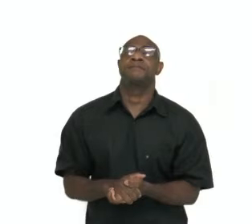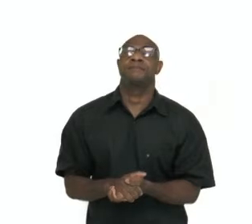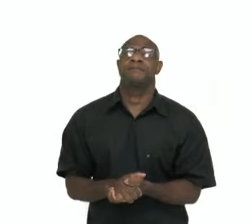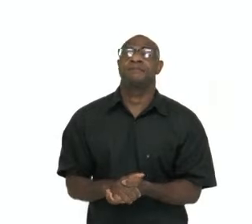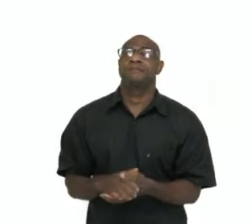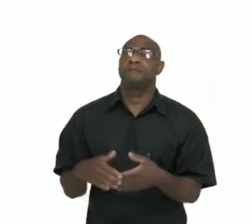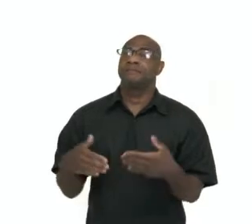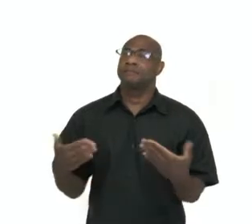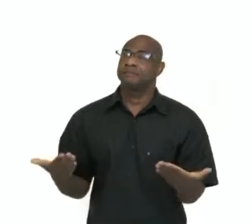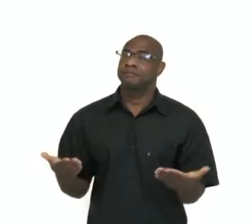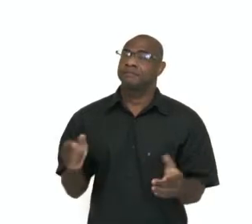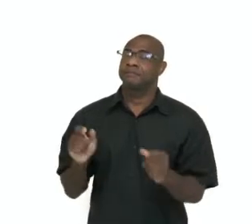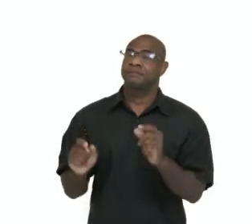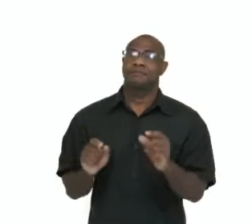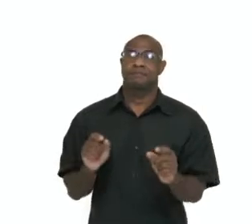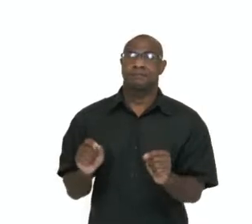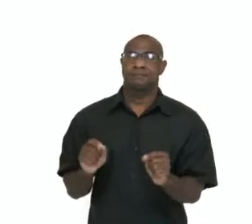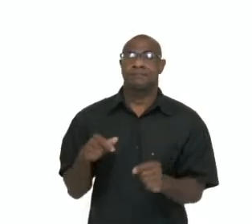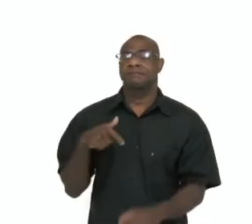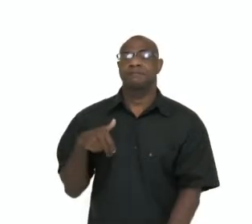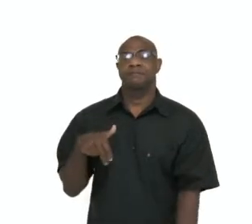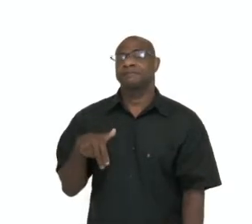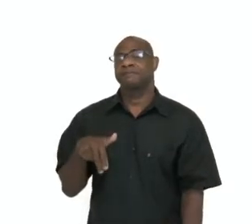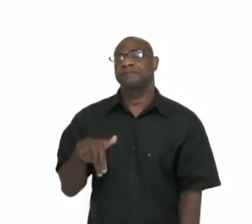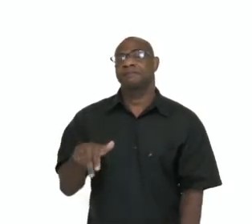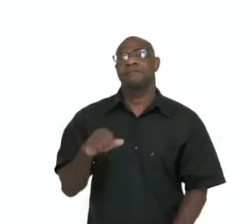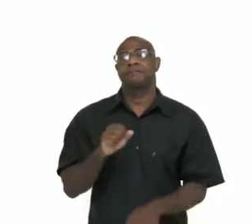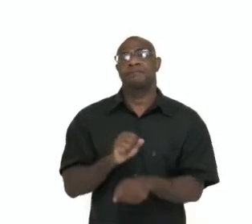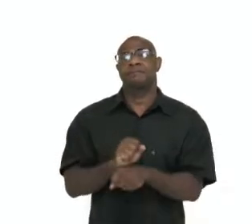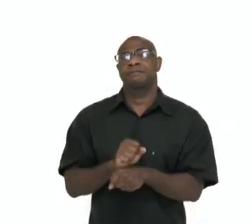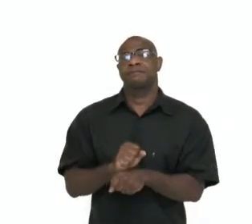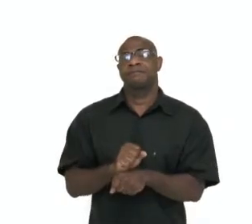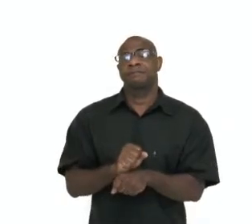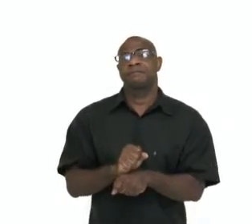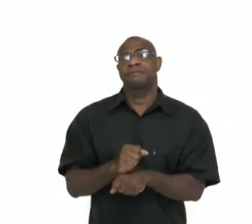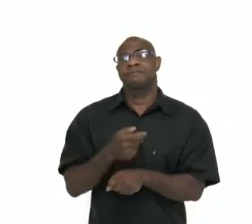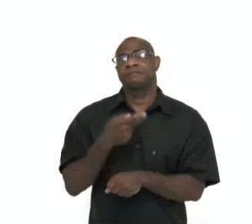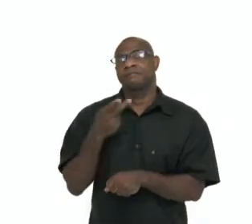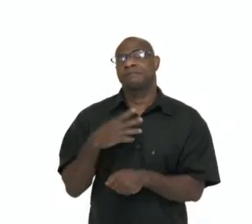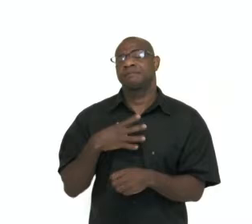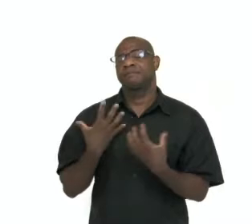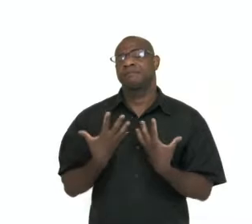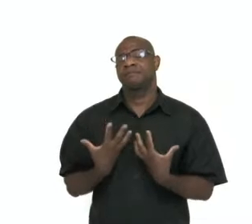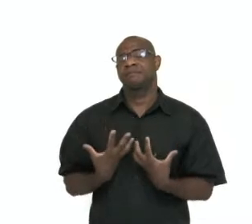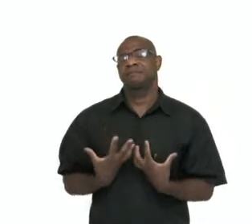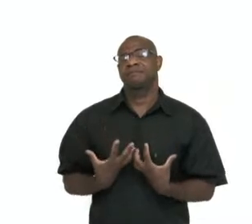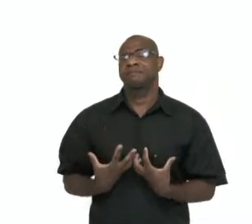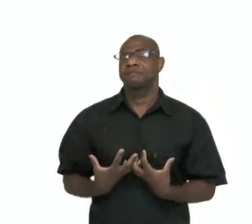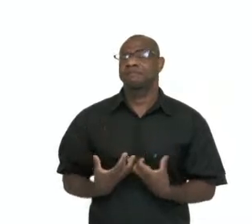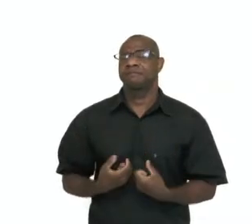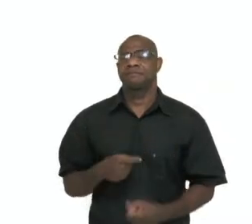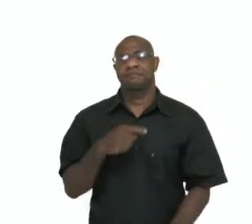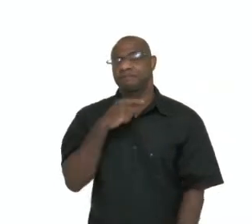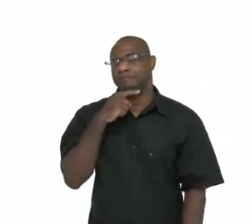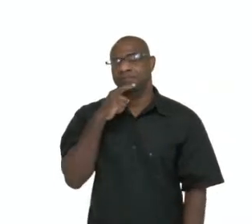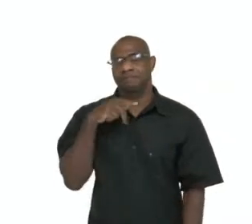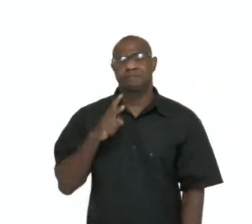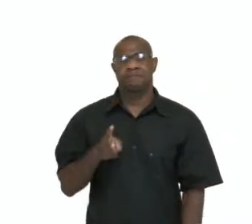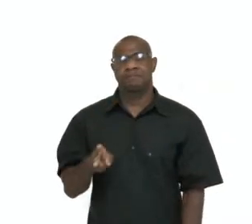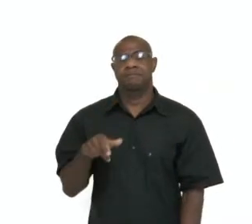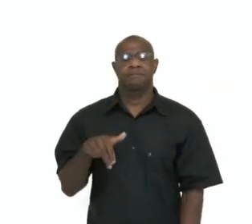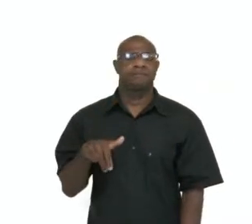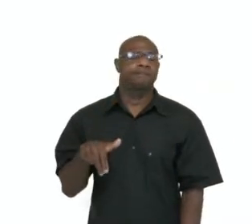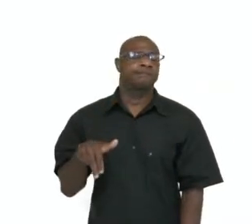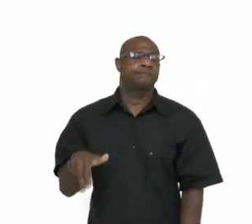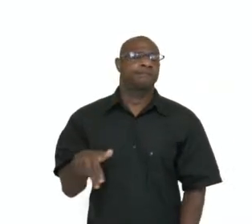quis pernoitar perto de um brejo. Pediu para parar, disse que estava cansado e não podia prosseguir. Segundo